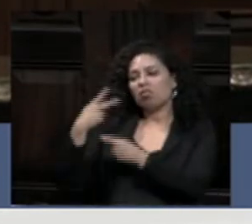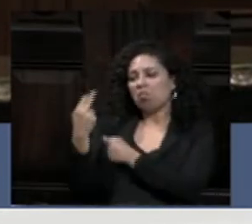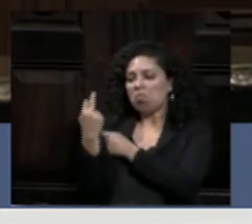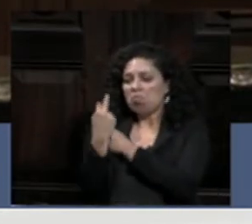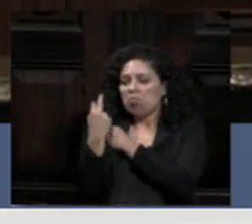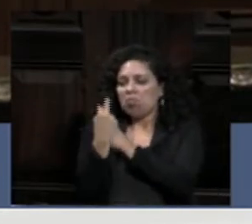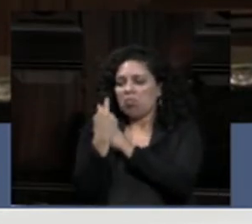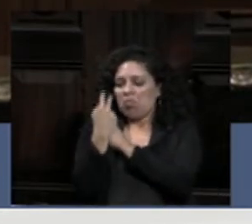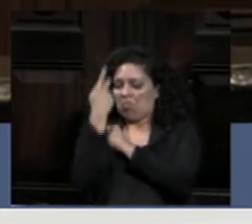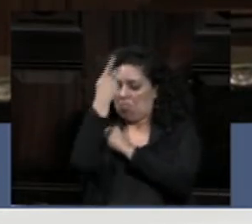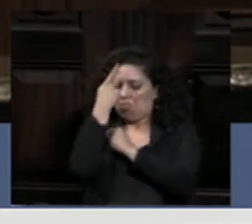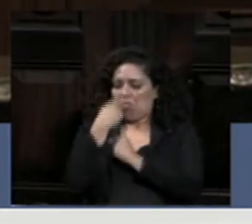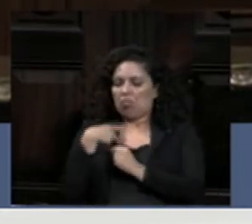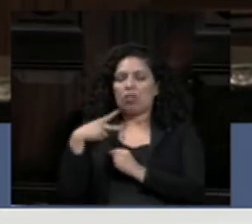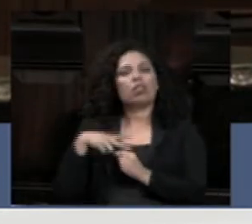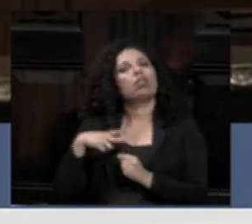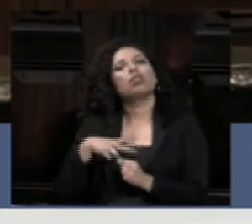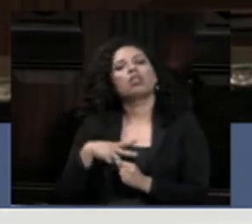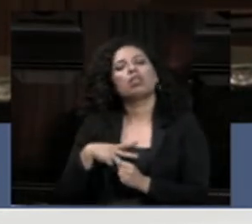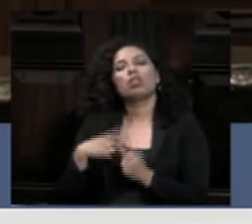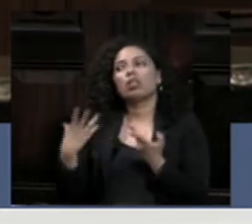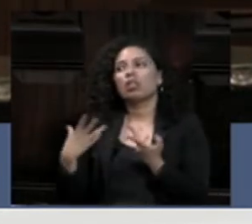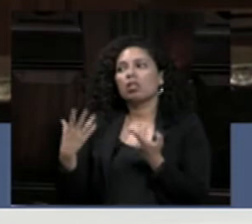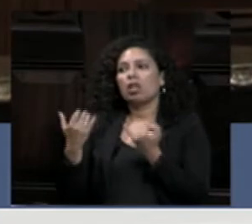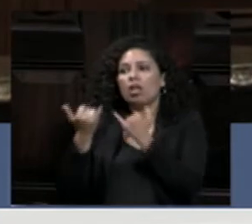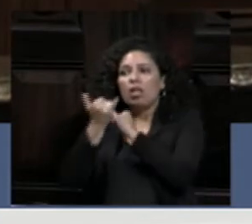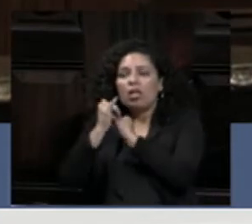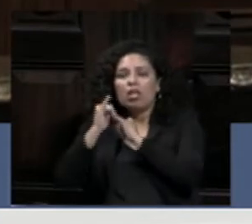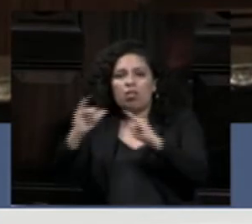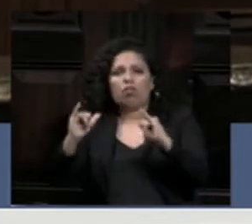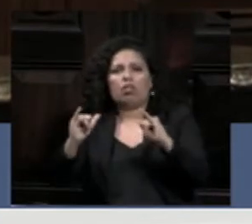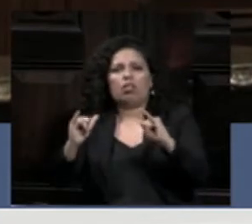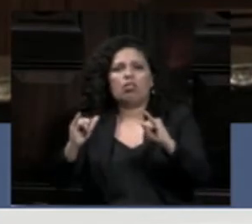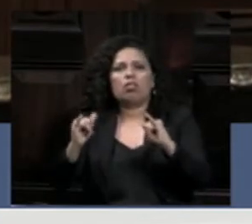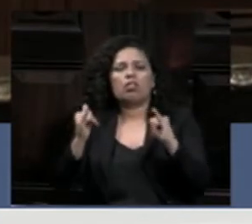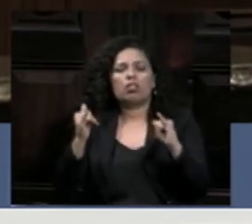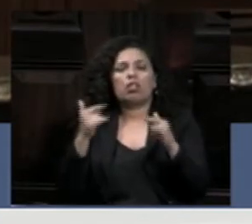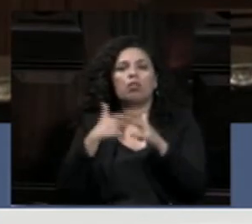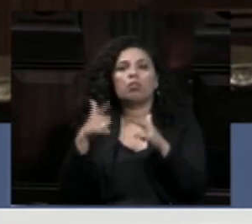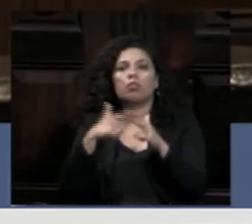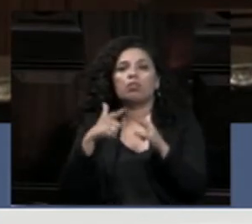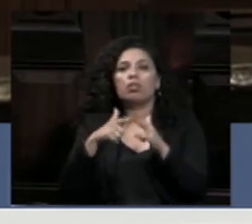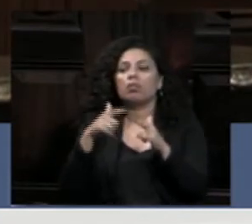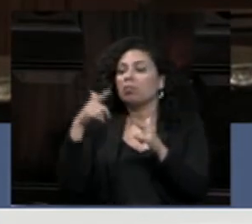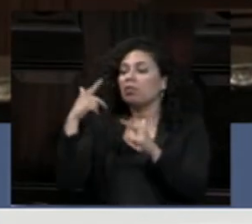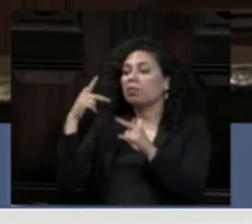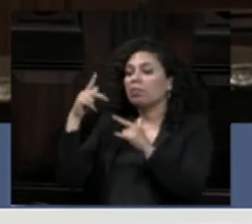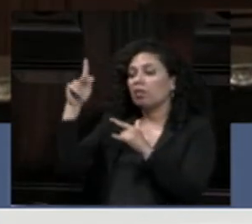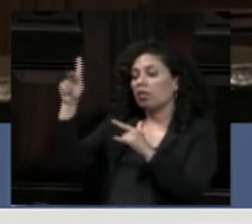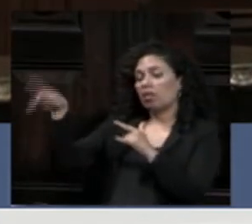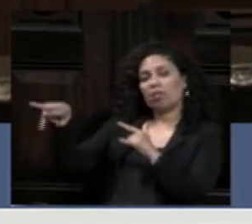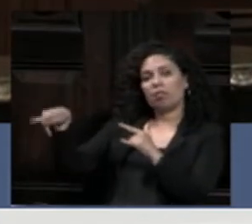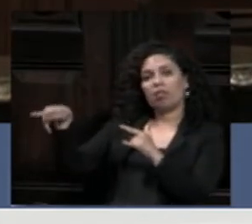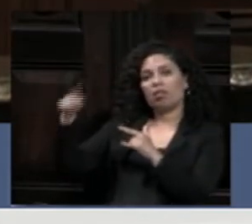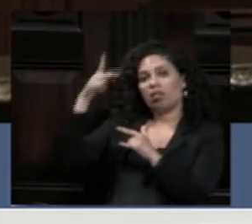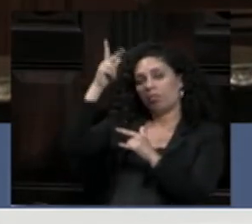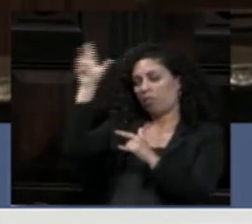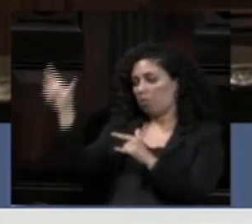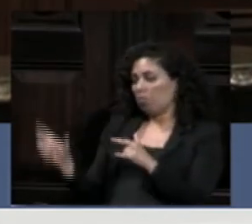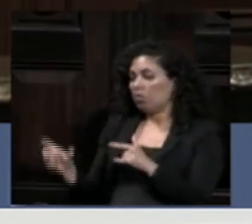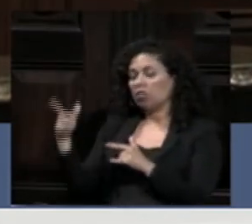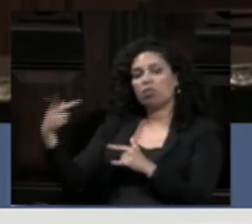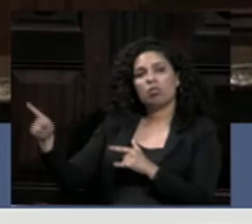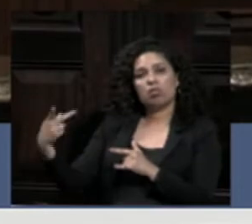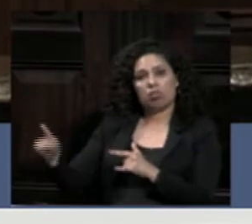resolver, em evitar que prossigam na direção daquilo que vai ser o fim dele, a